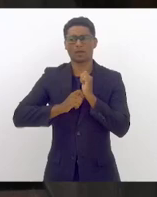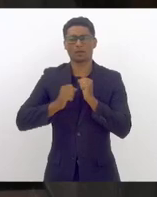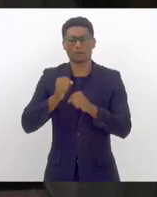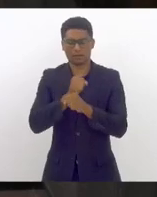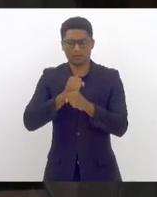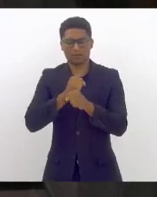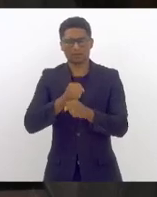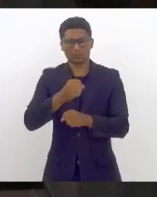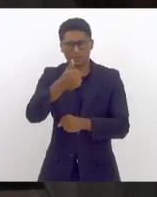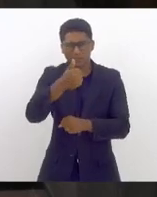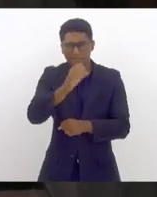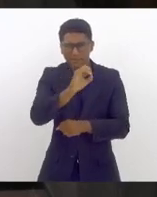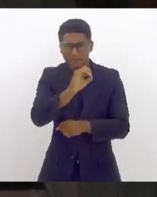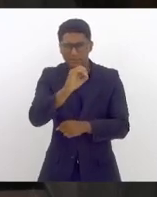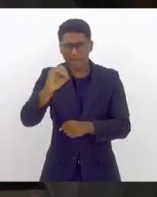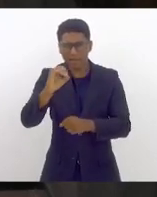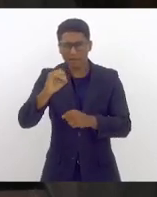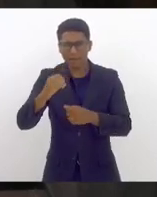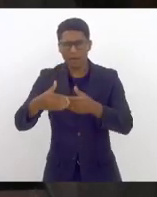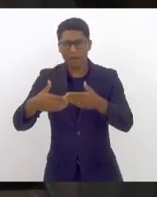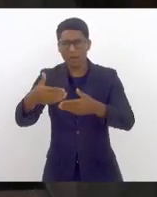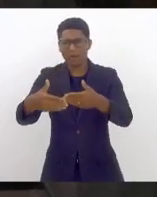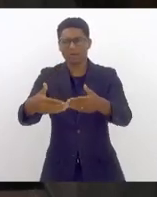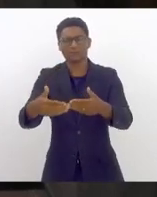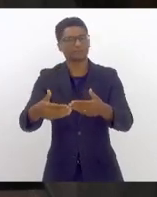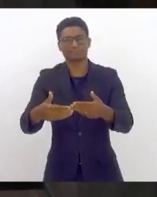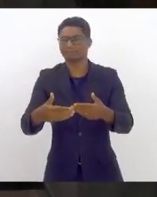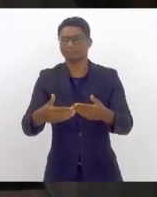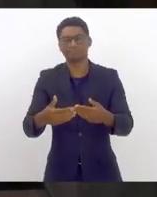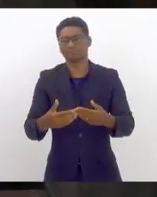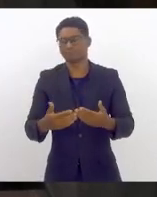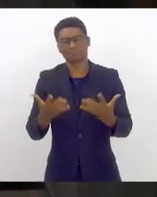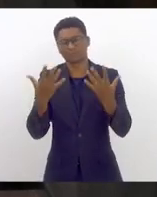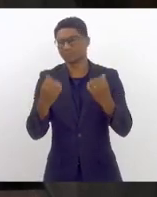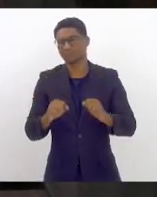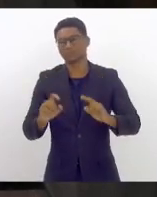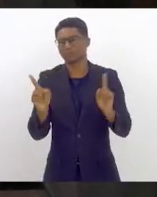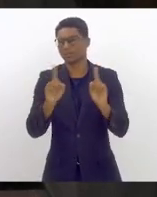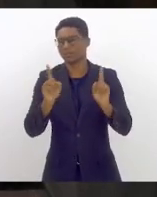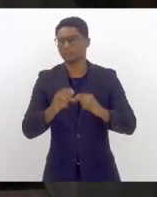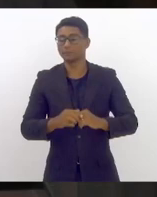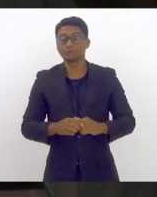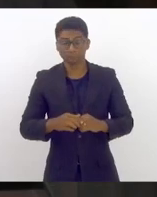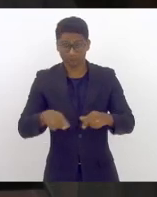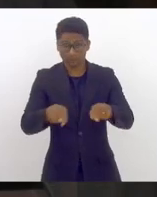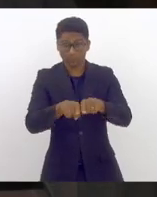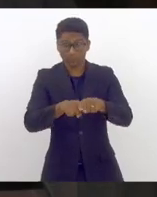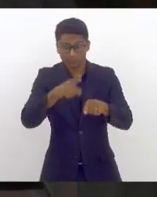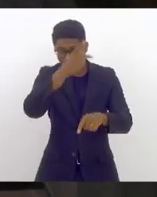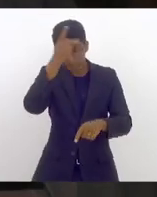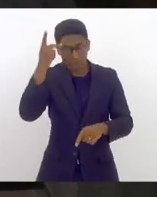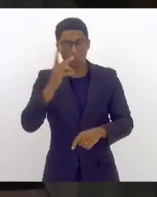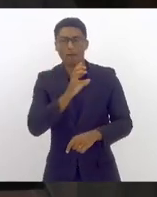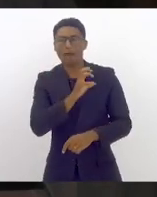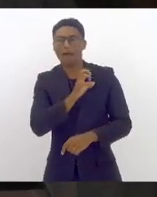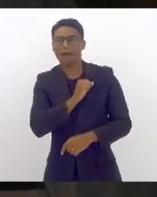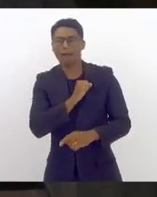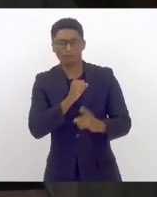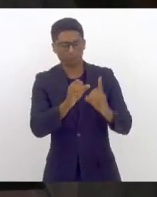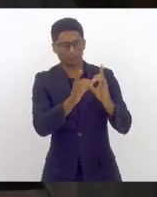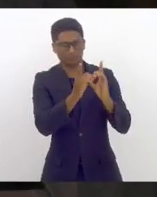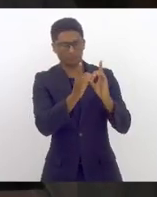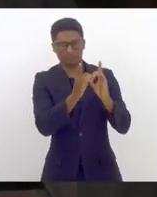inaceitável. Aqueles que amam a democracia, senhora presidente Marta Rocha, não